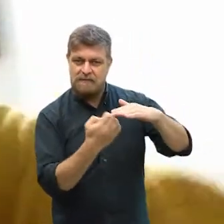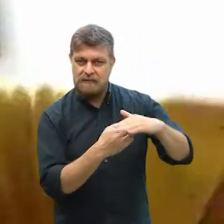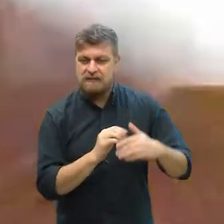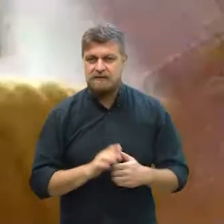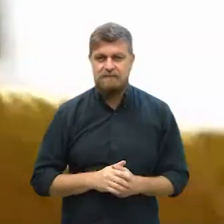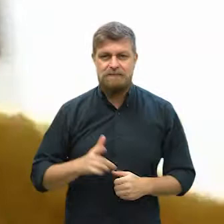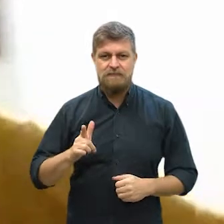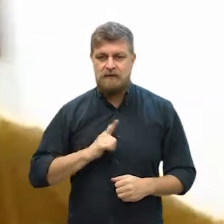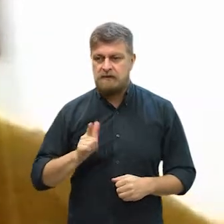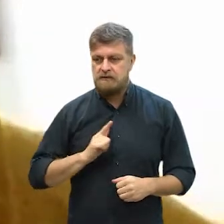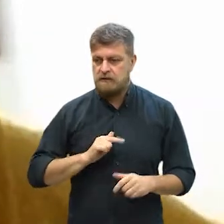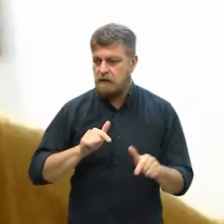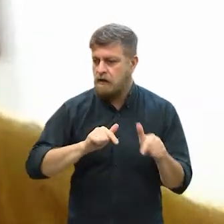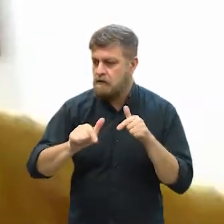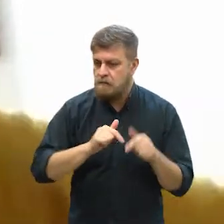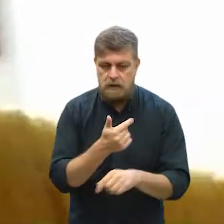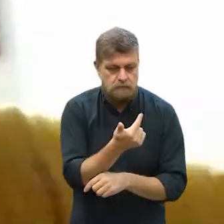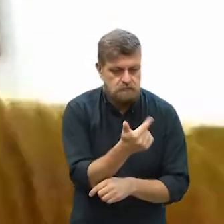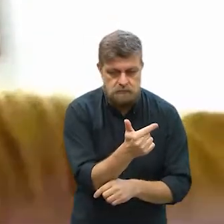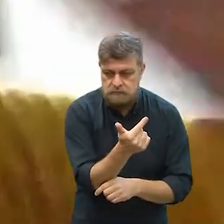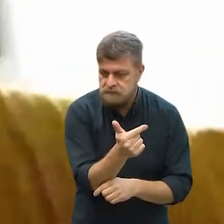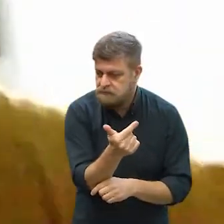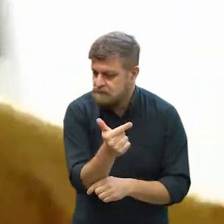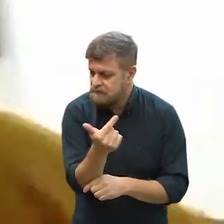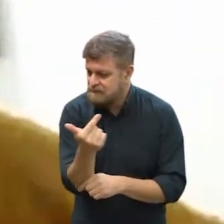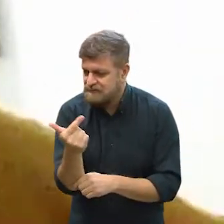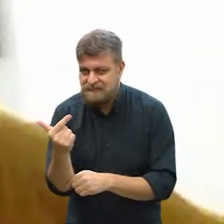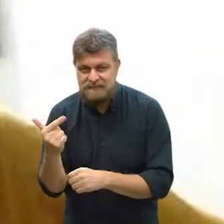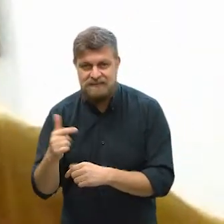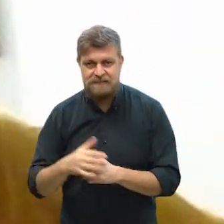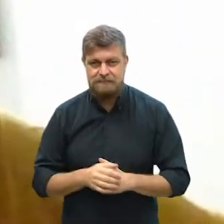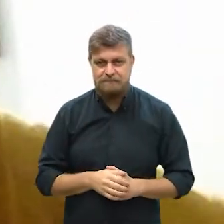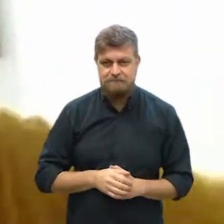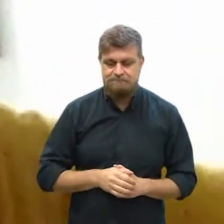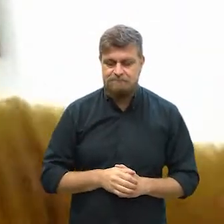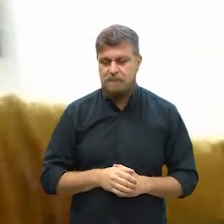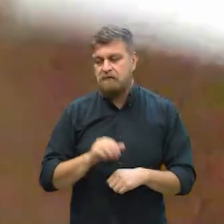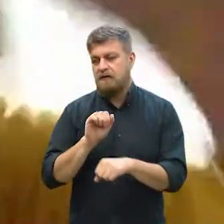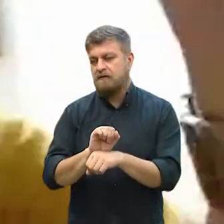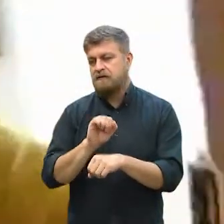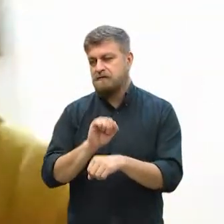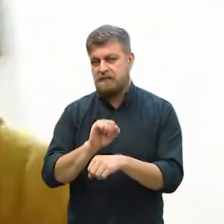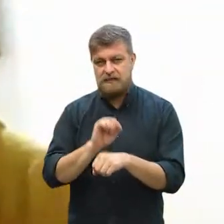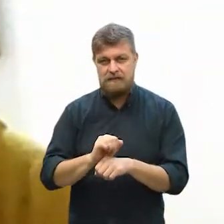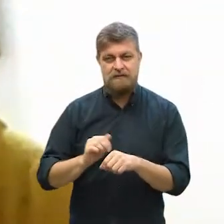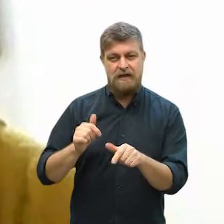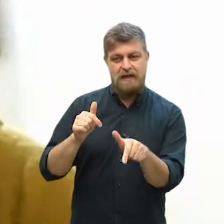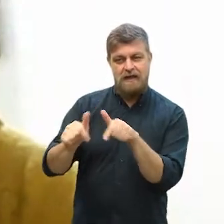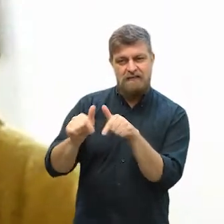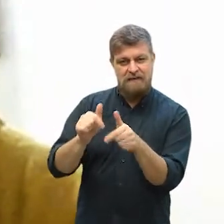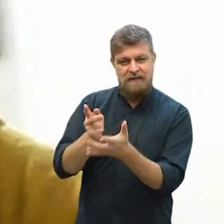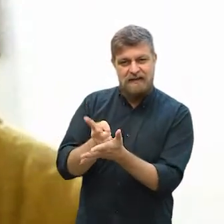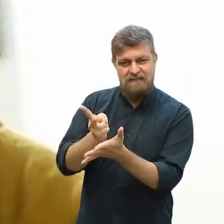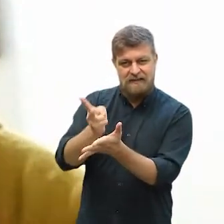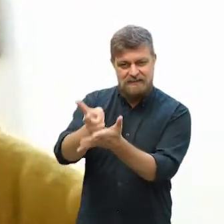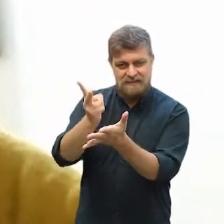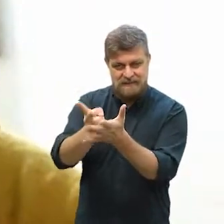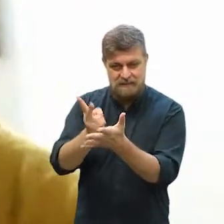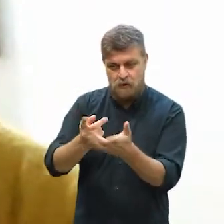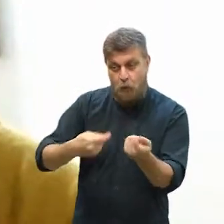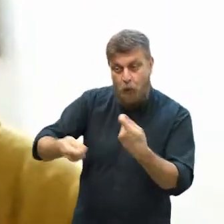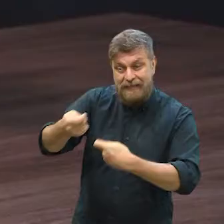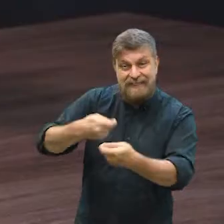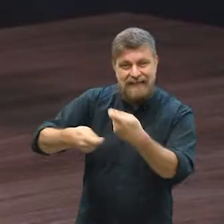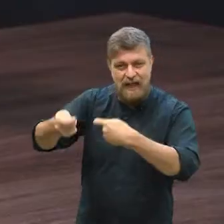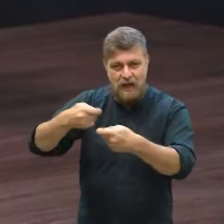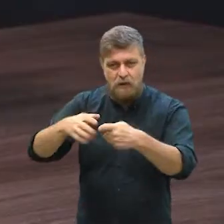processo as vagas congelaram, né? Então tipo, olha, a gente volta a conversar em algum momento. E eu trabalhava sempre, né, como à frente de